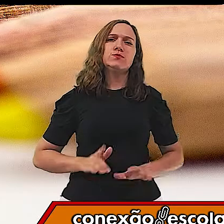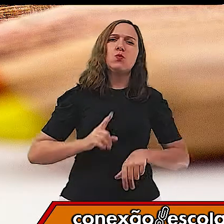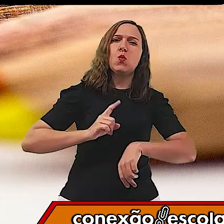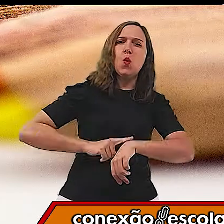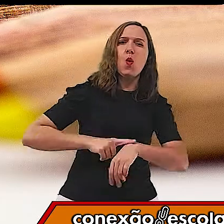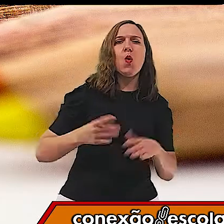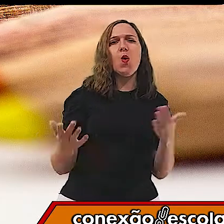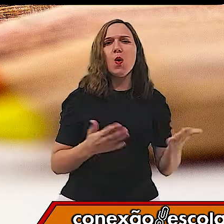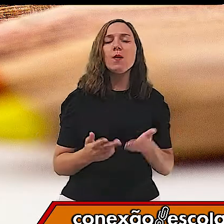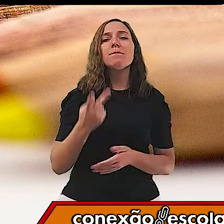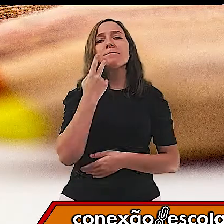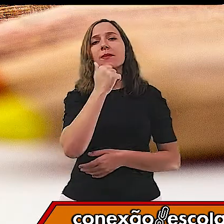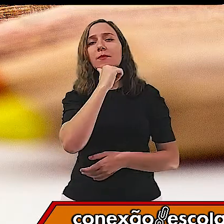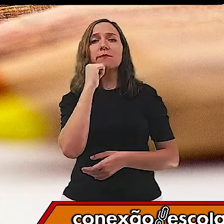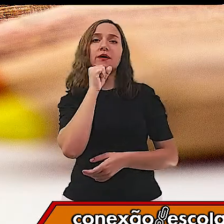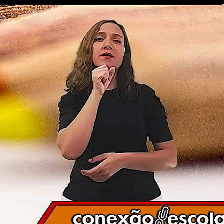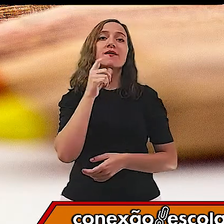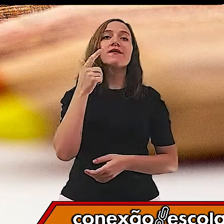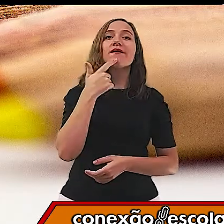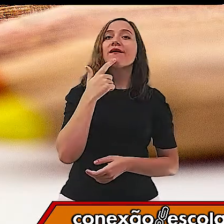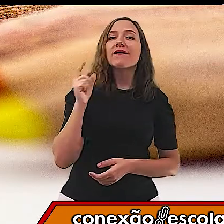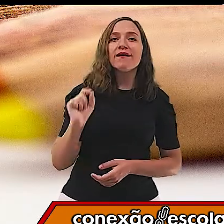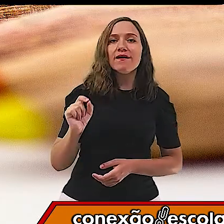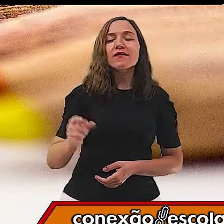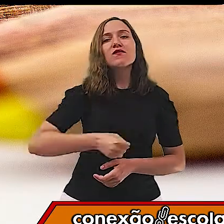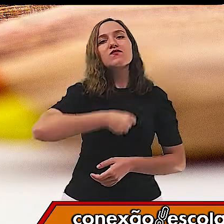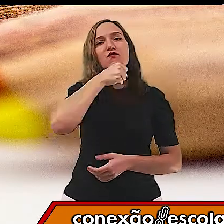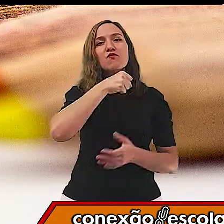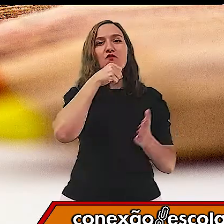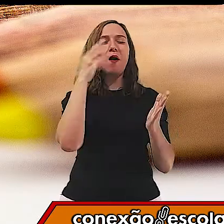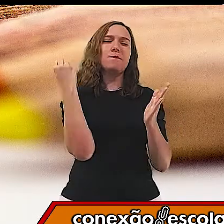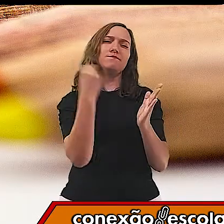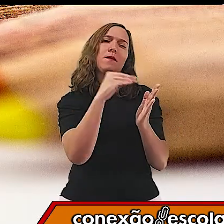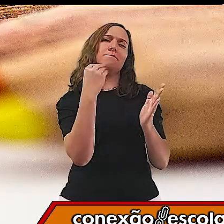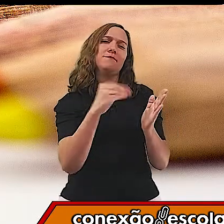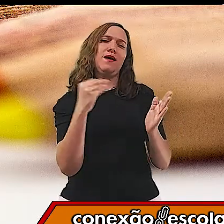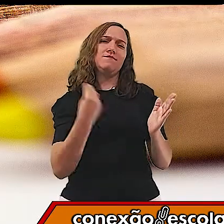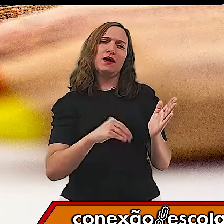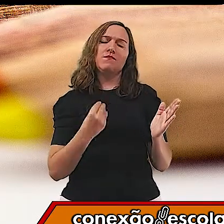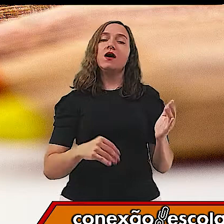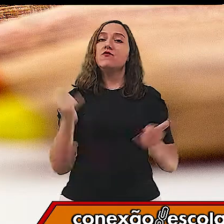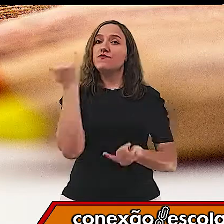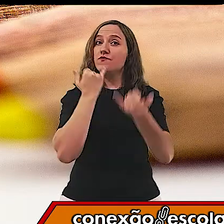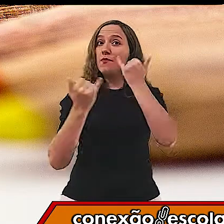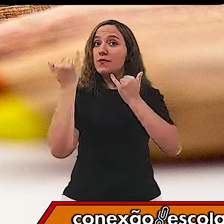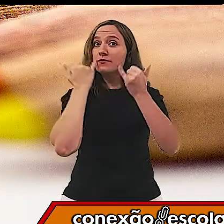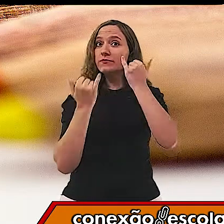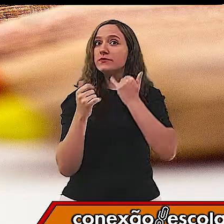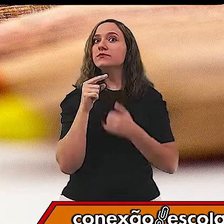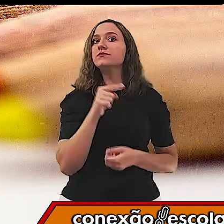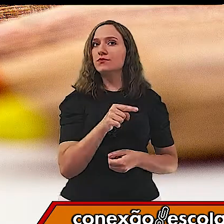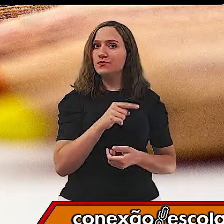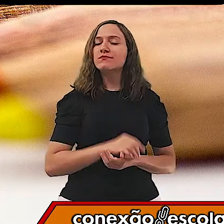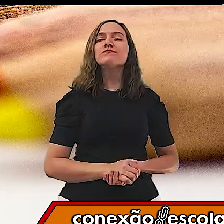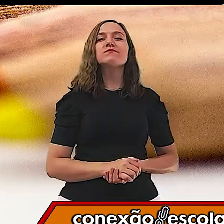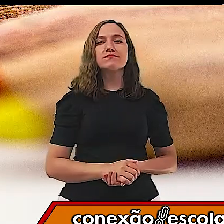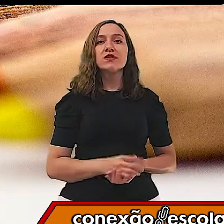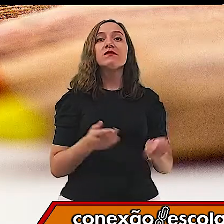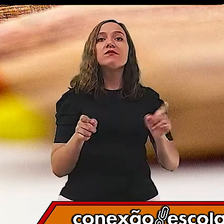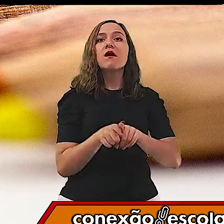são seus pais, seus avós. Nossa, tem muita informação, até